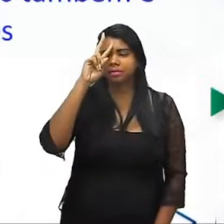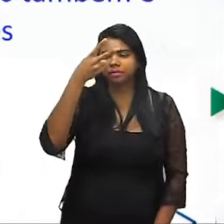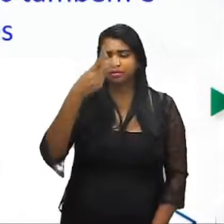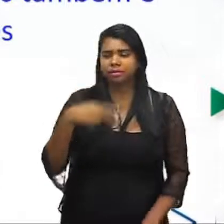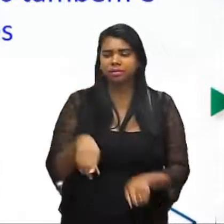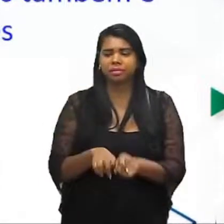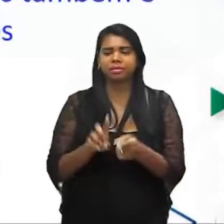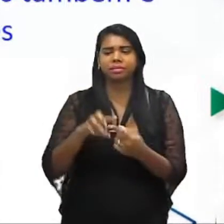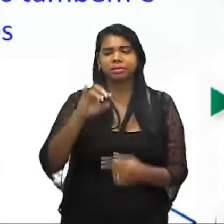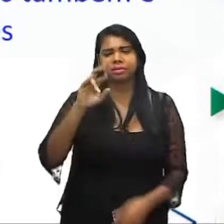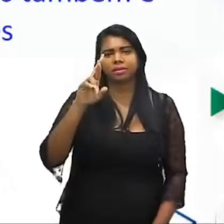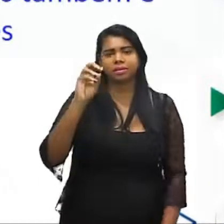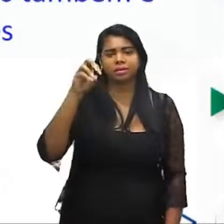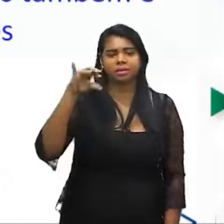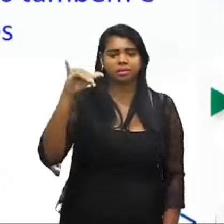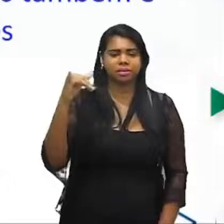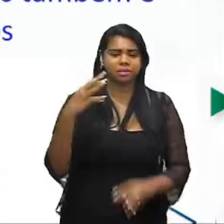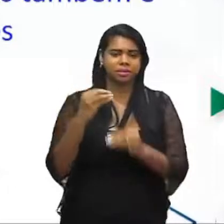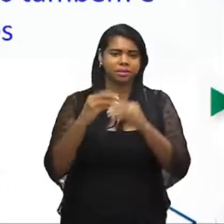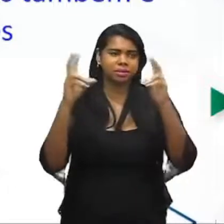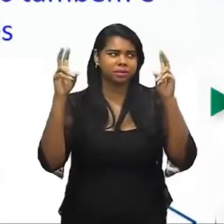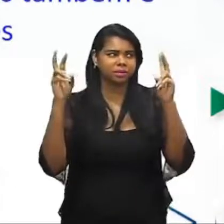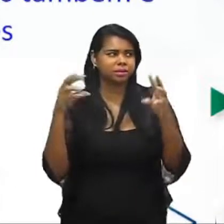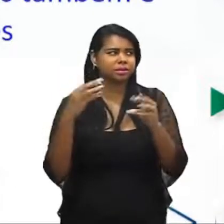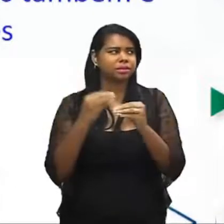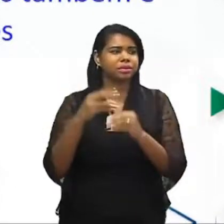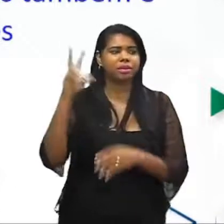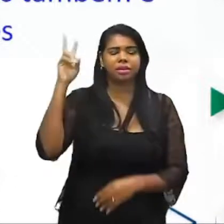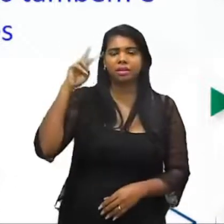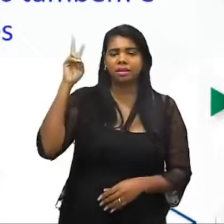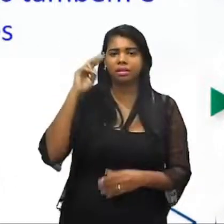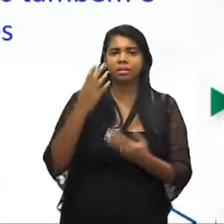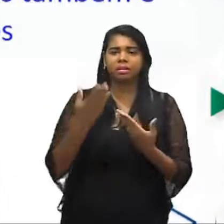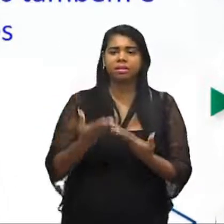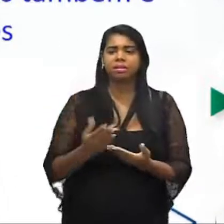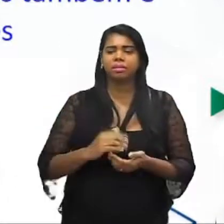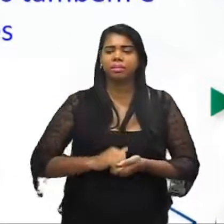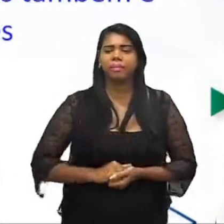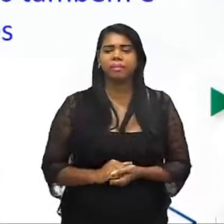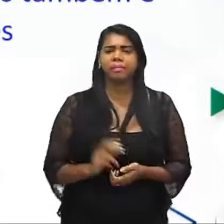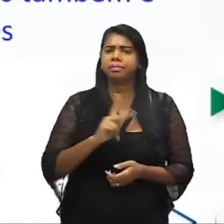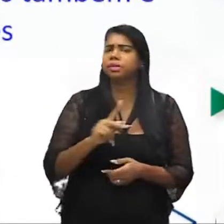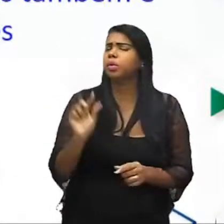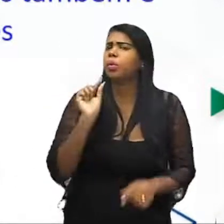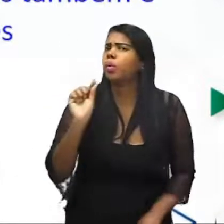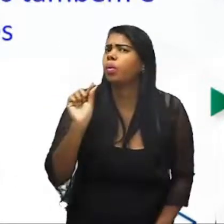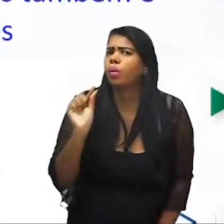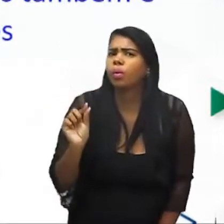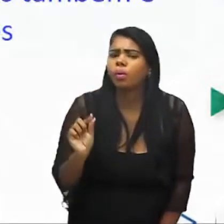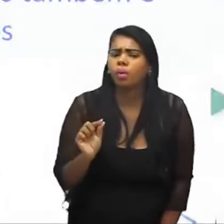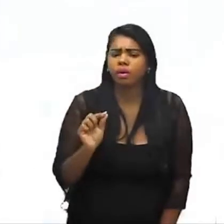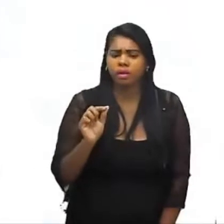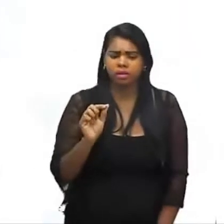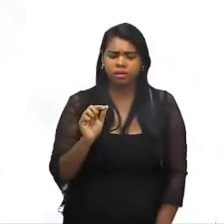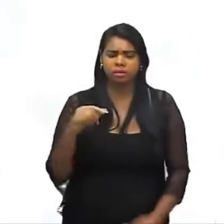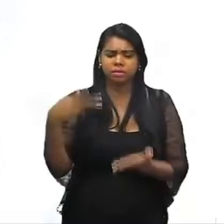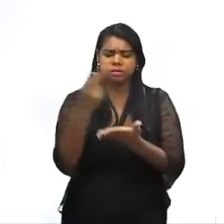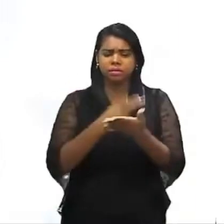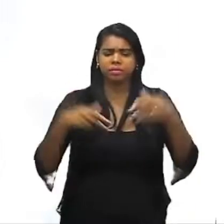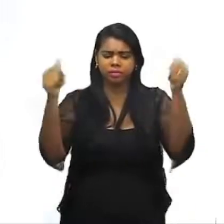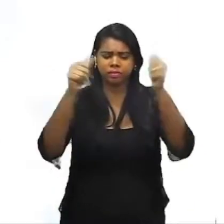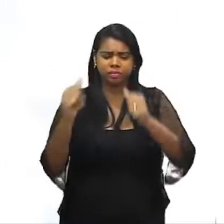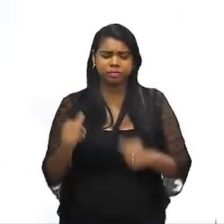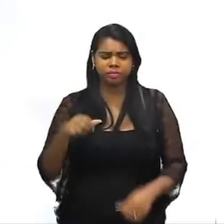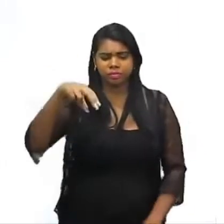tom irônico. E aí eu vou fazer um parênteses para lembrar vocês. Professora, o que é arte naif? E aí,